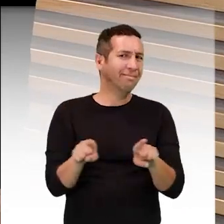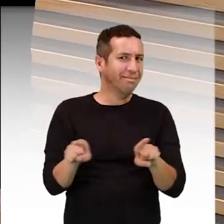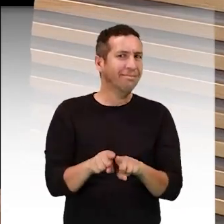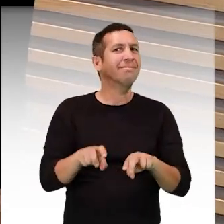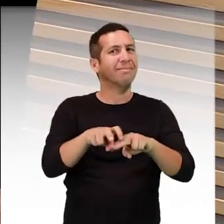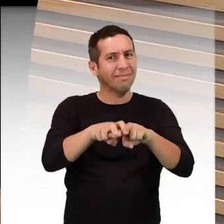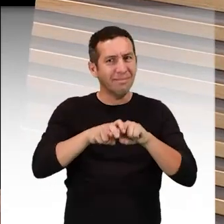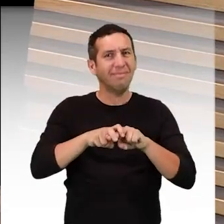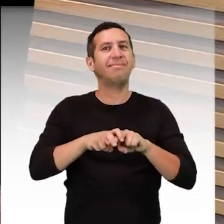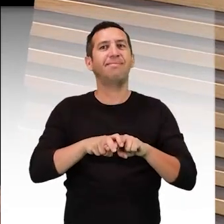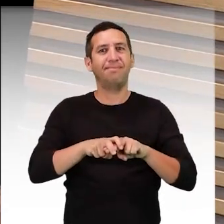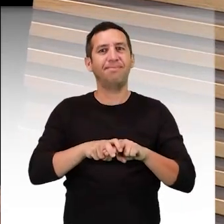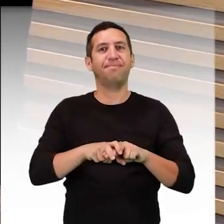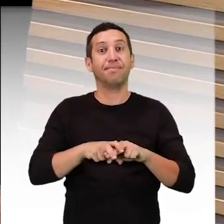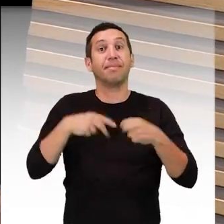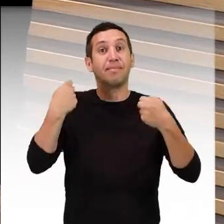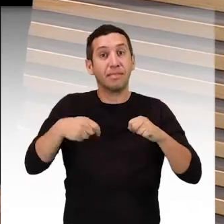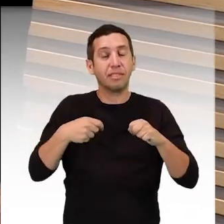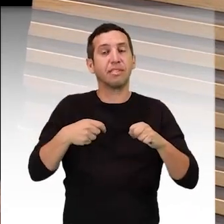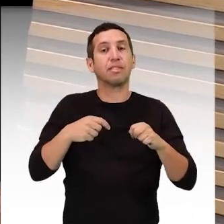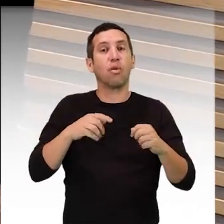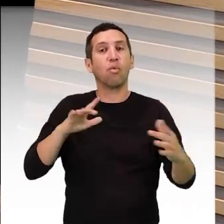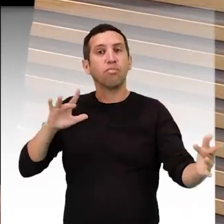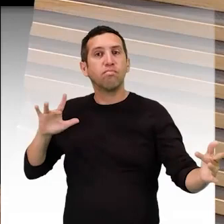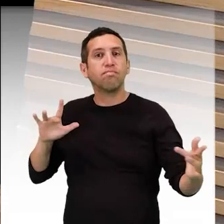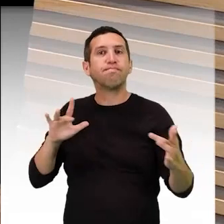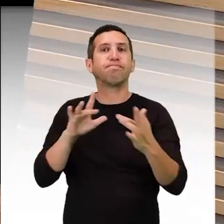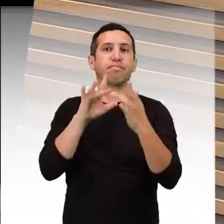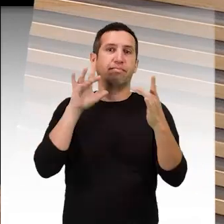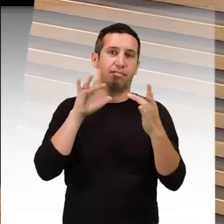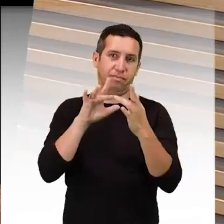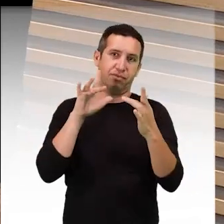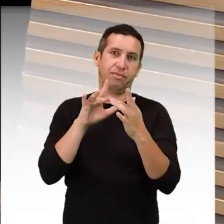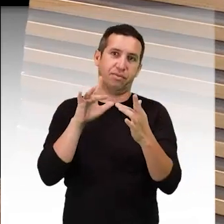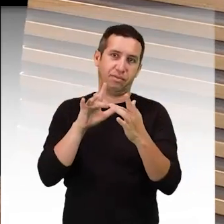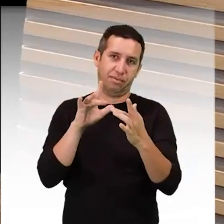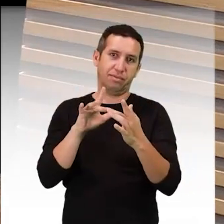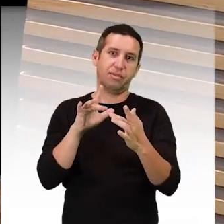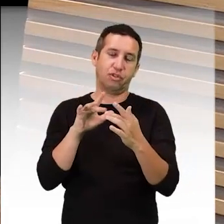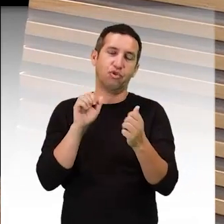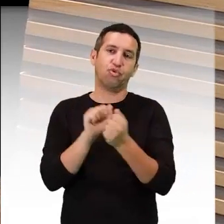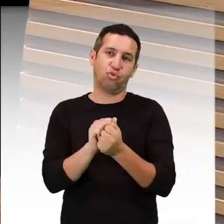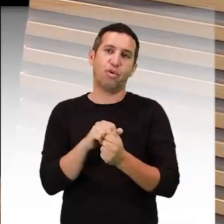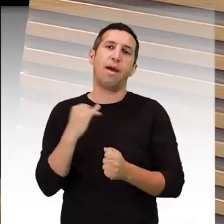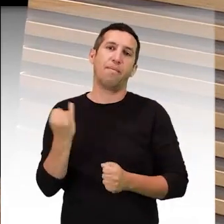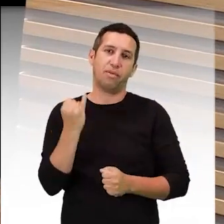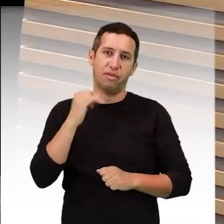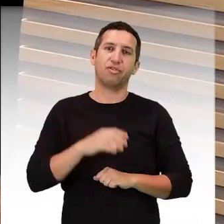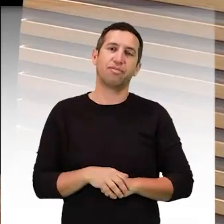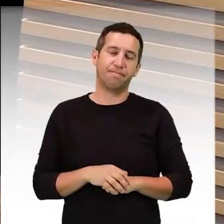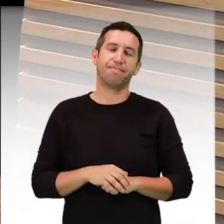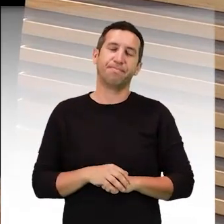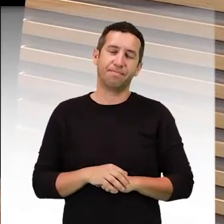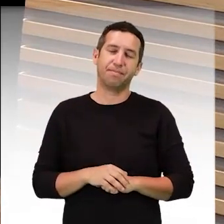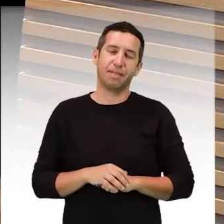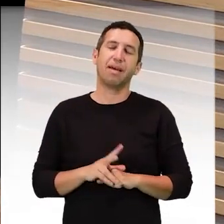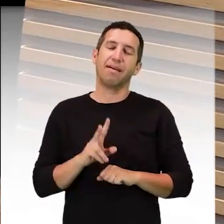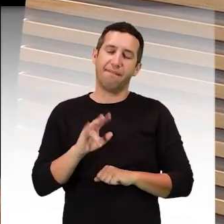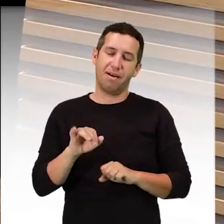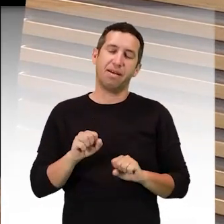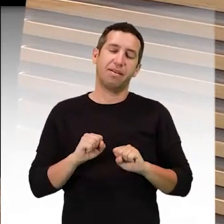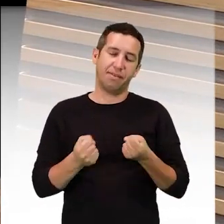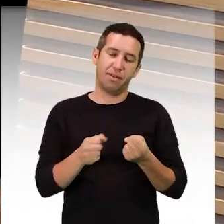um defensor. E para isso é fundamental que haja uma interlocução com essa própria